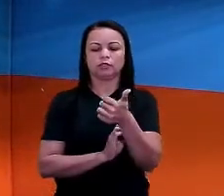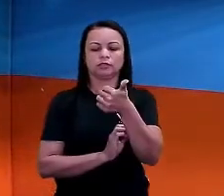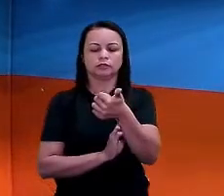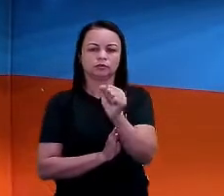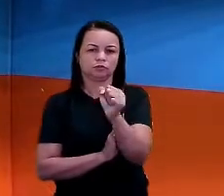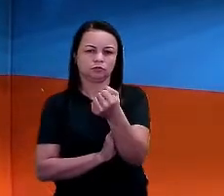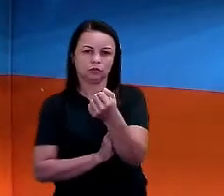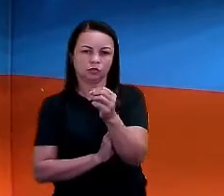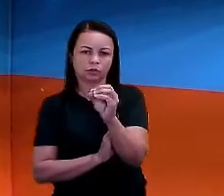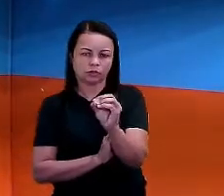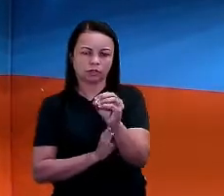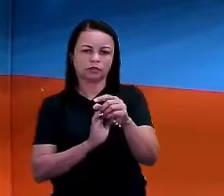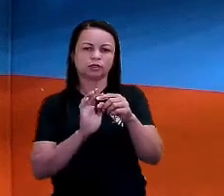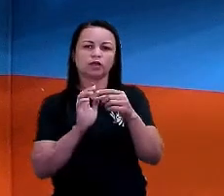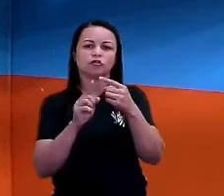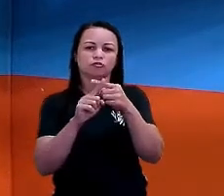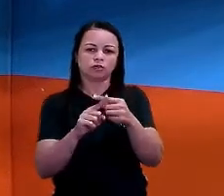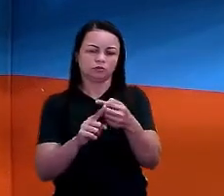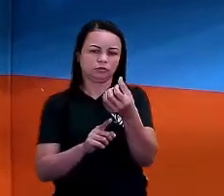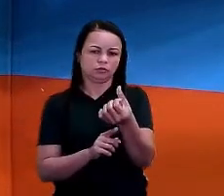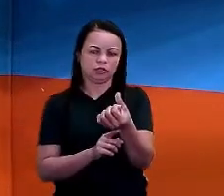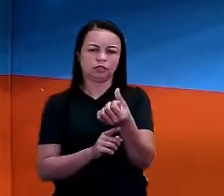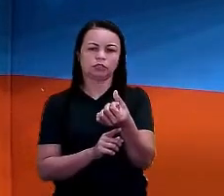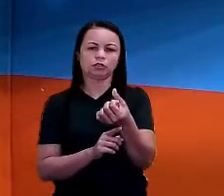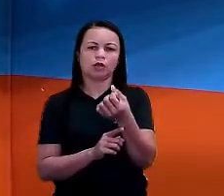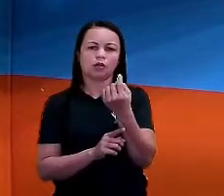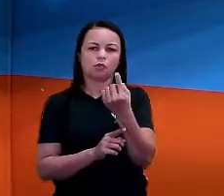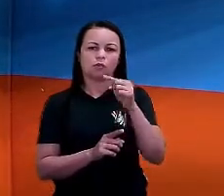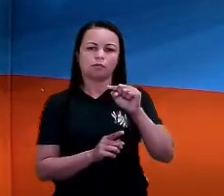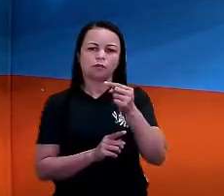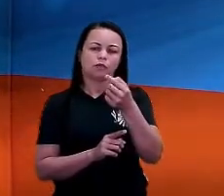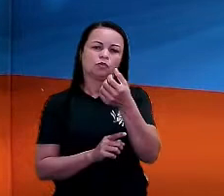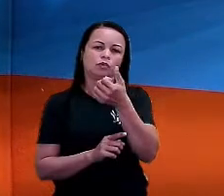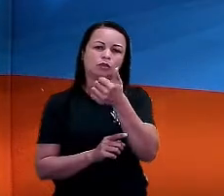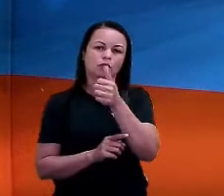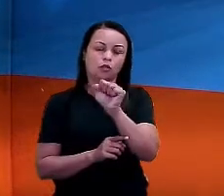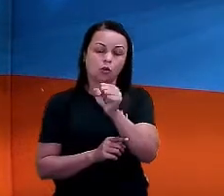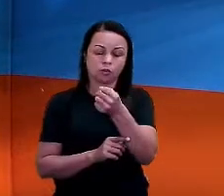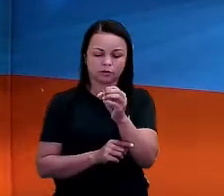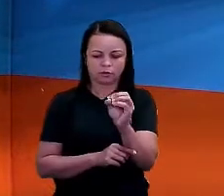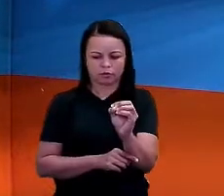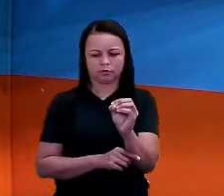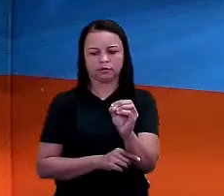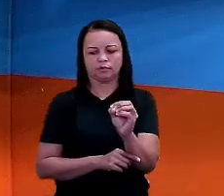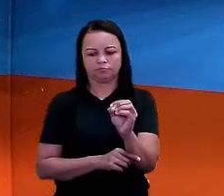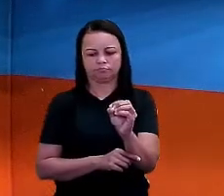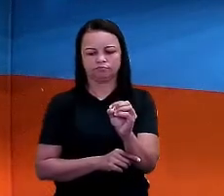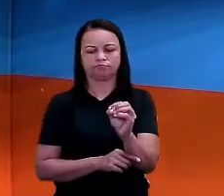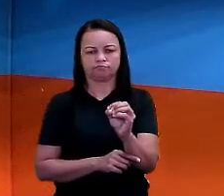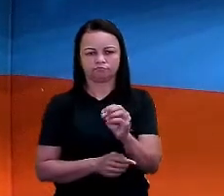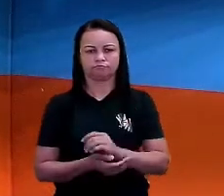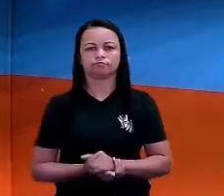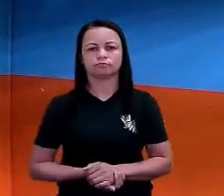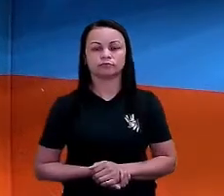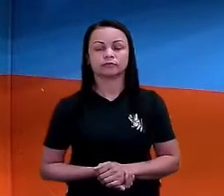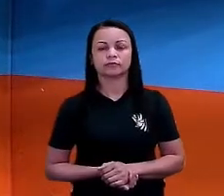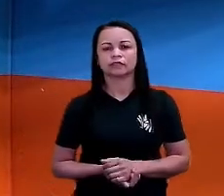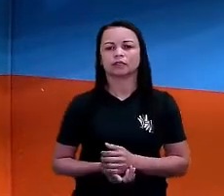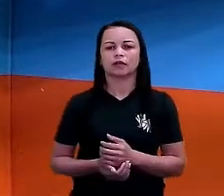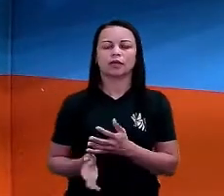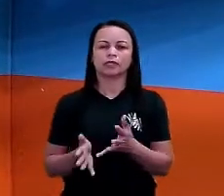6, 1080 graus, tá? Então, é importante eu saber o número de lados. O polígono precisa